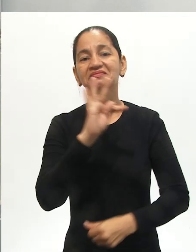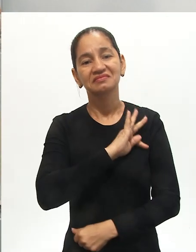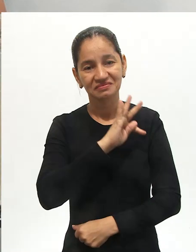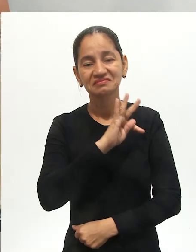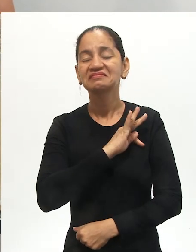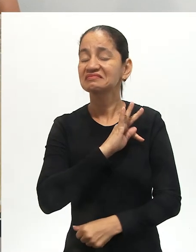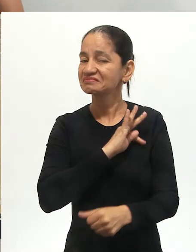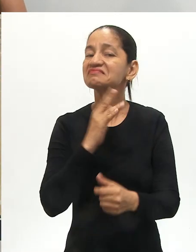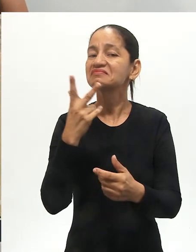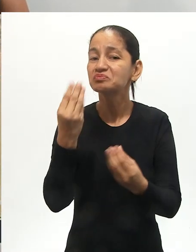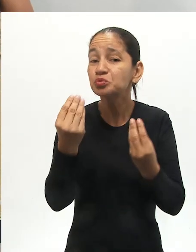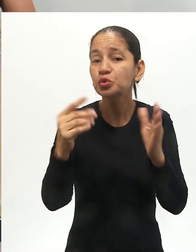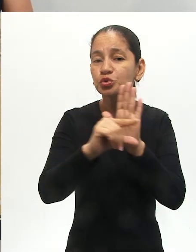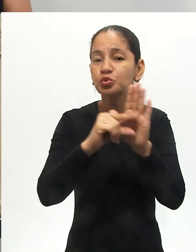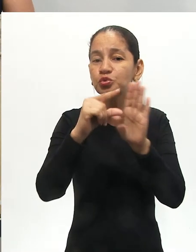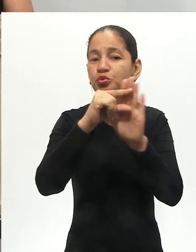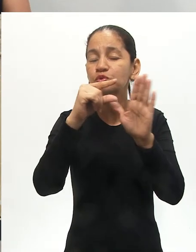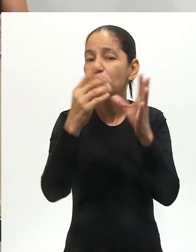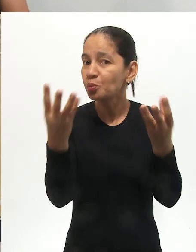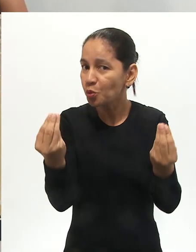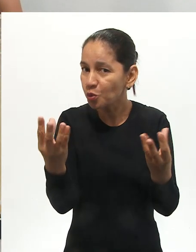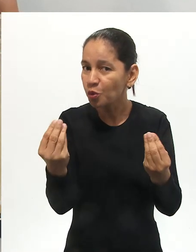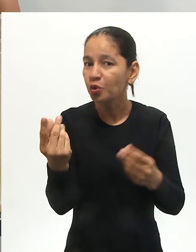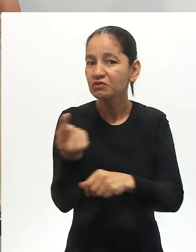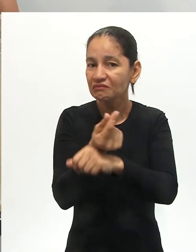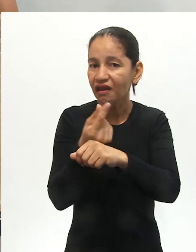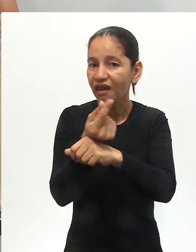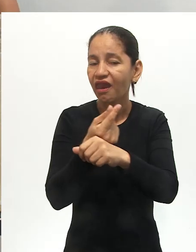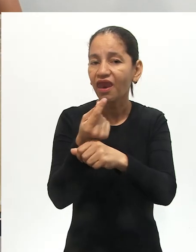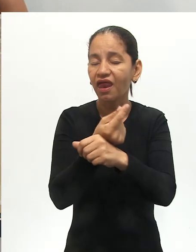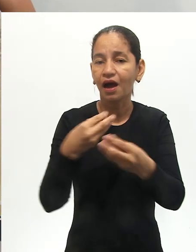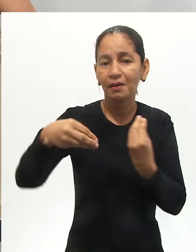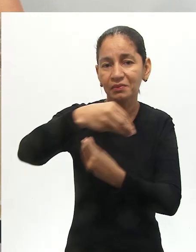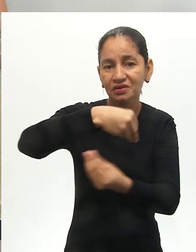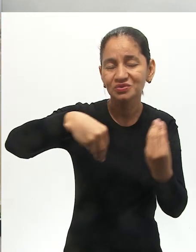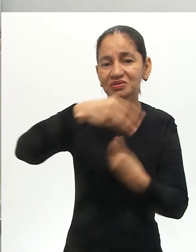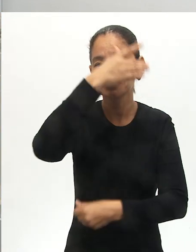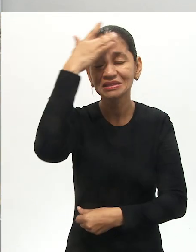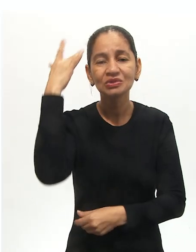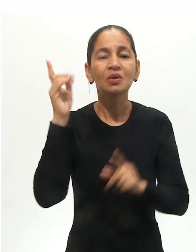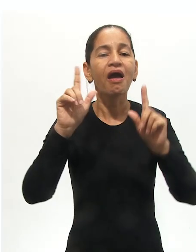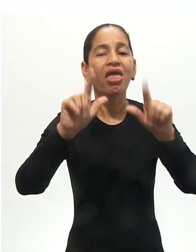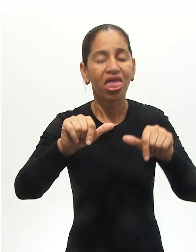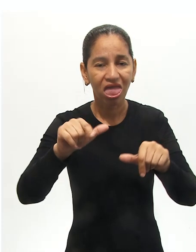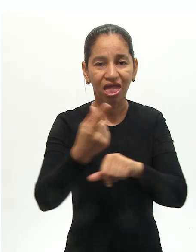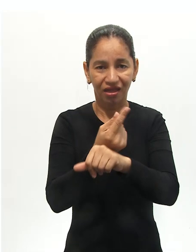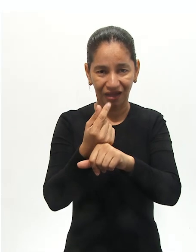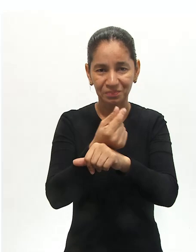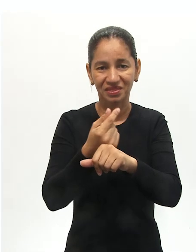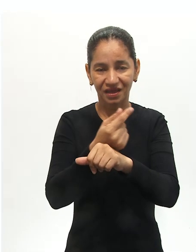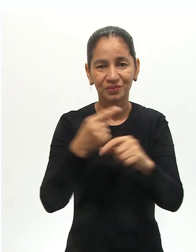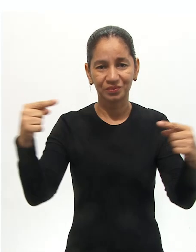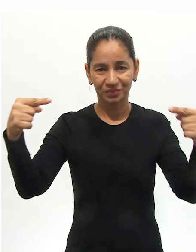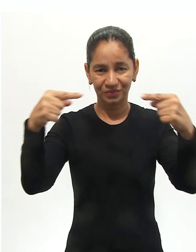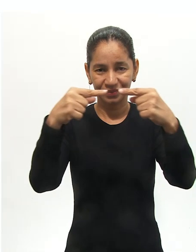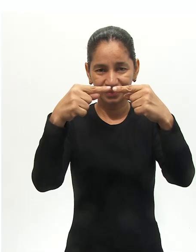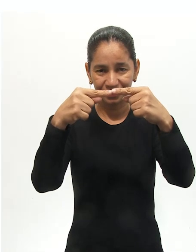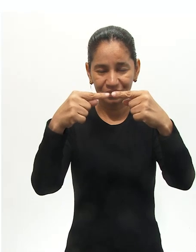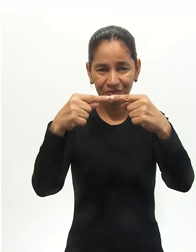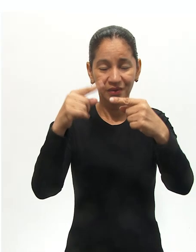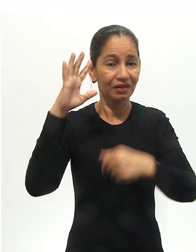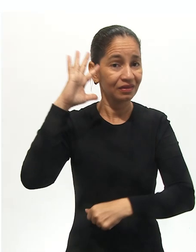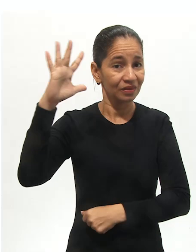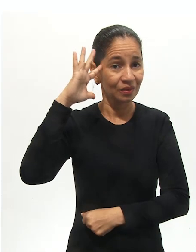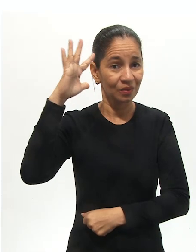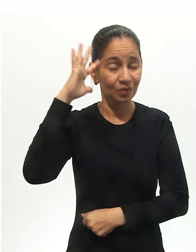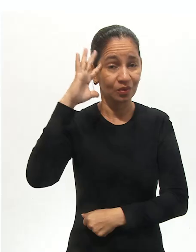ideias tecnicistas, com a ideia de capital humano. Nesse caso, a teoria do